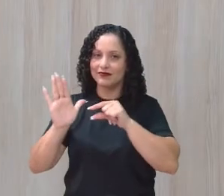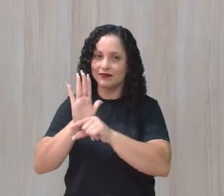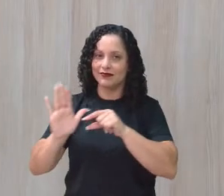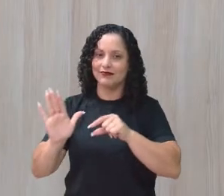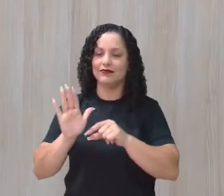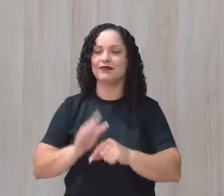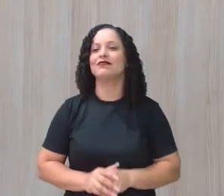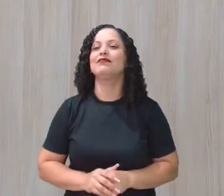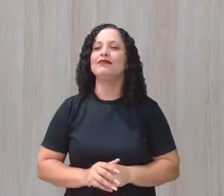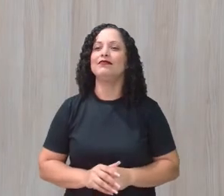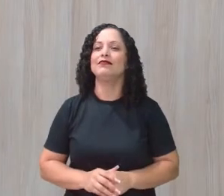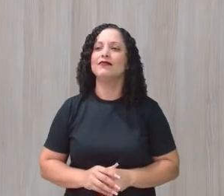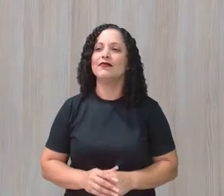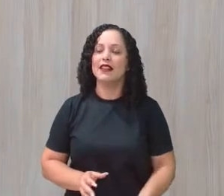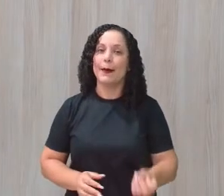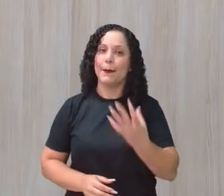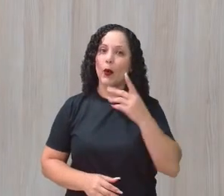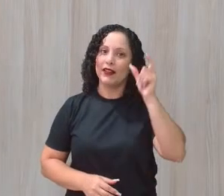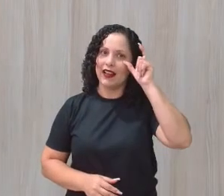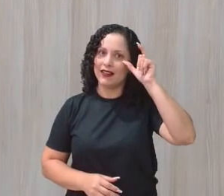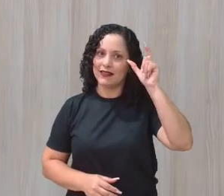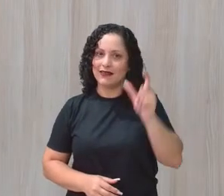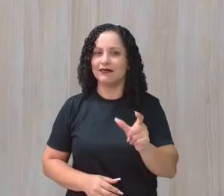não é? Que é interessante